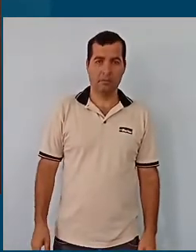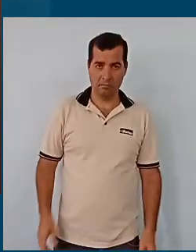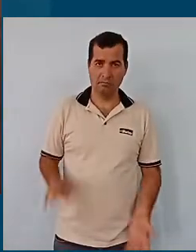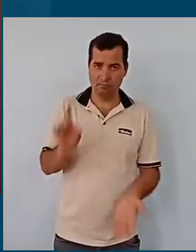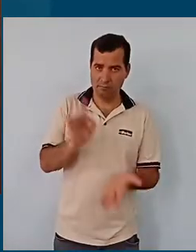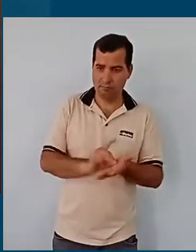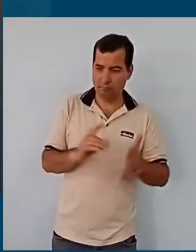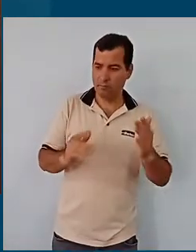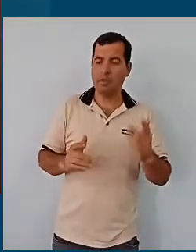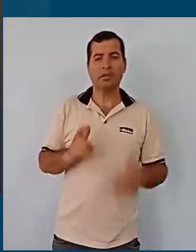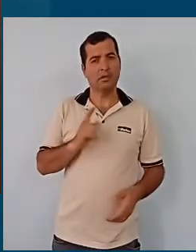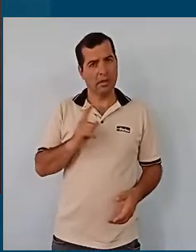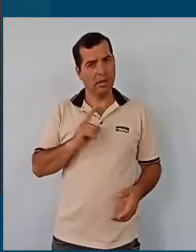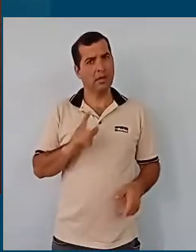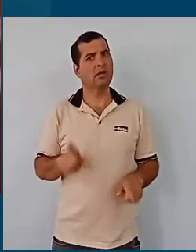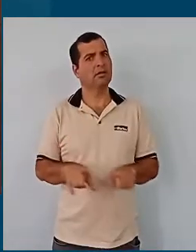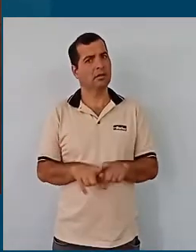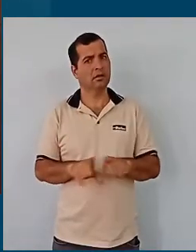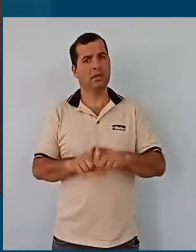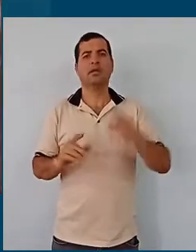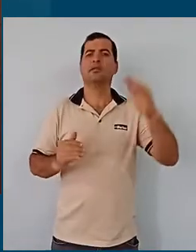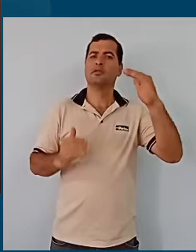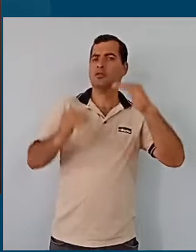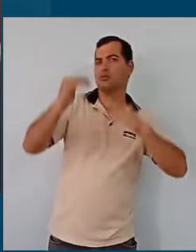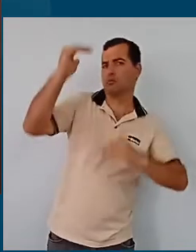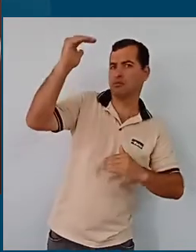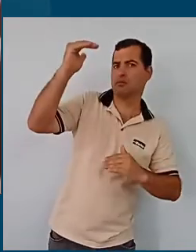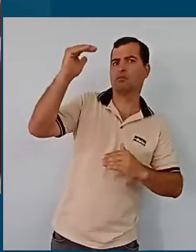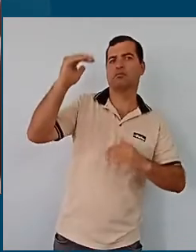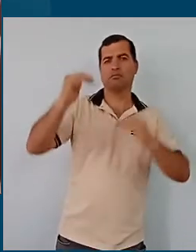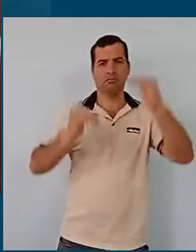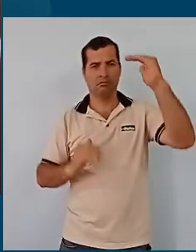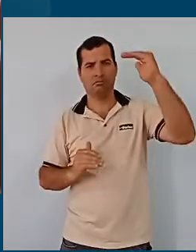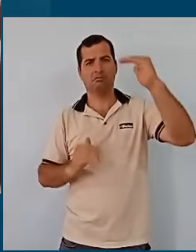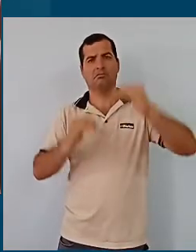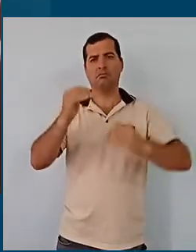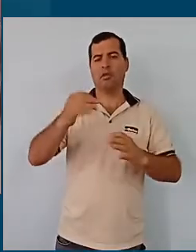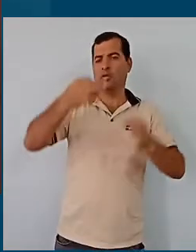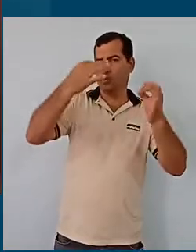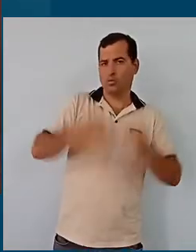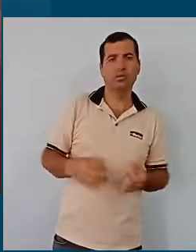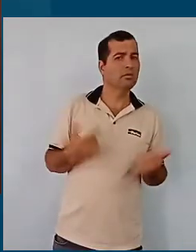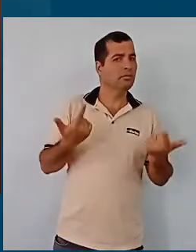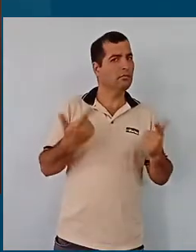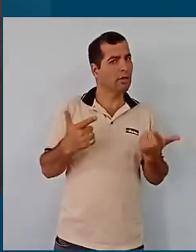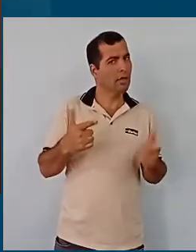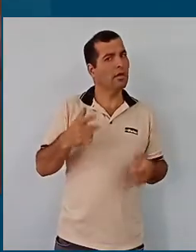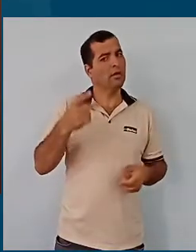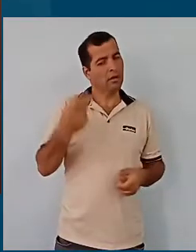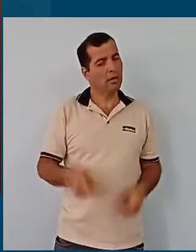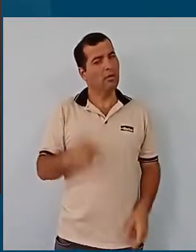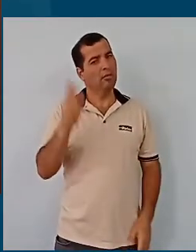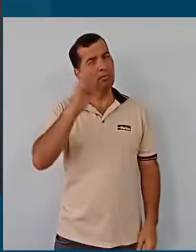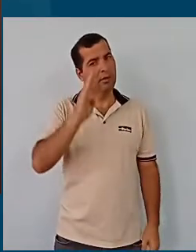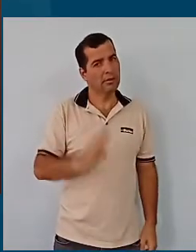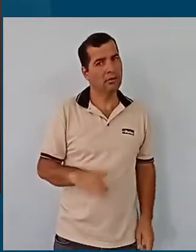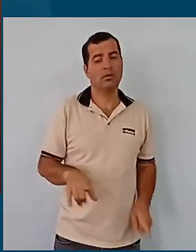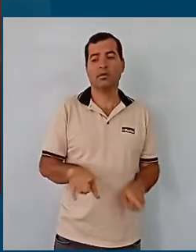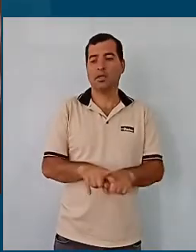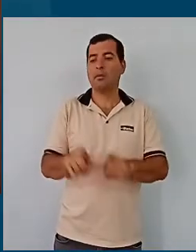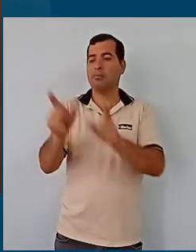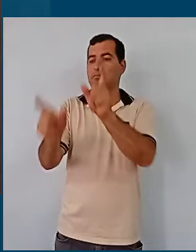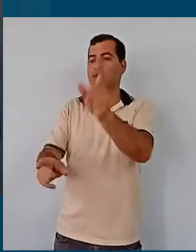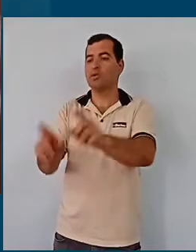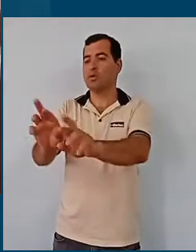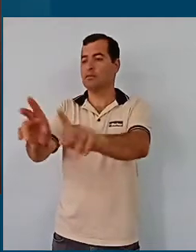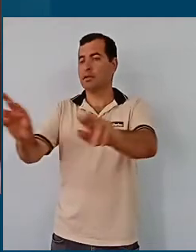gritantes, seja porque esse nosso país é um país campeão de injustiças sociais, seja porque cada um é um diferente do